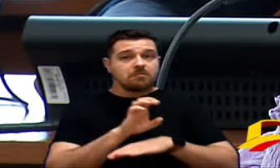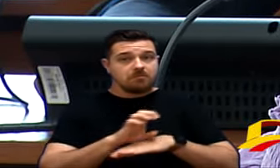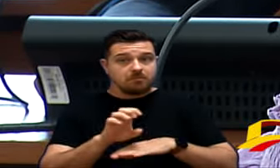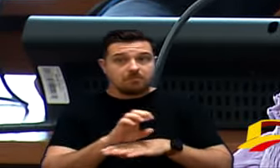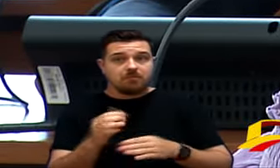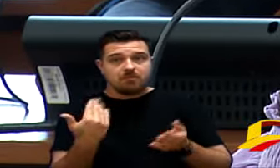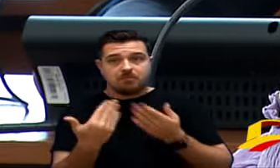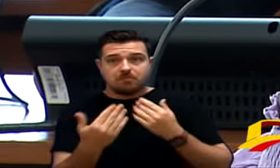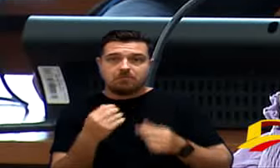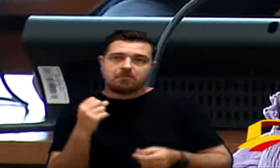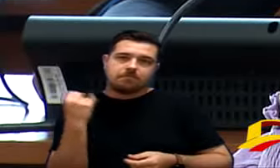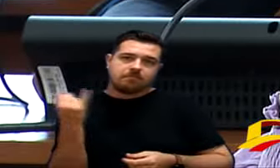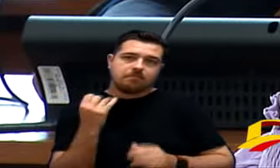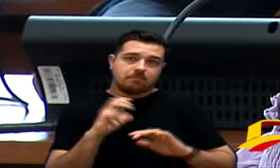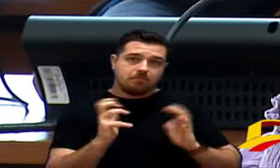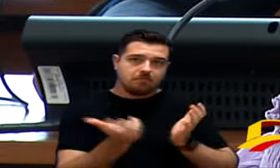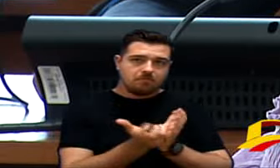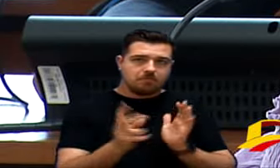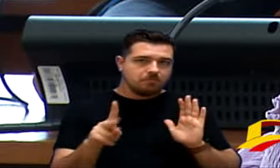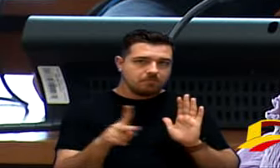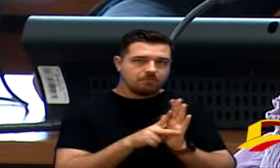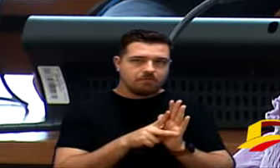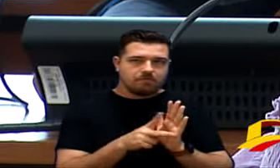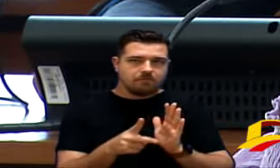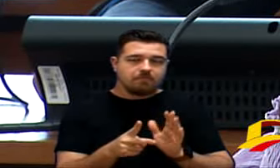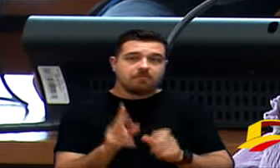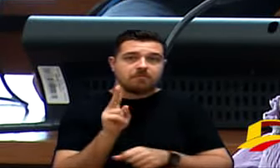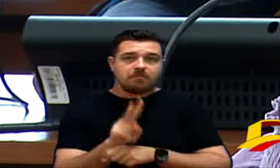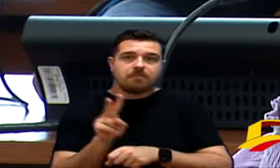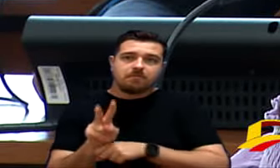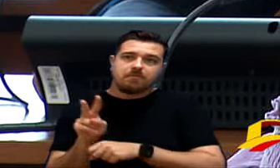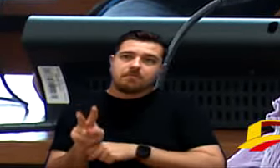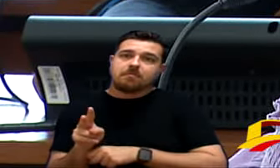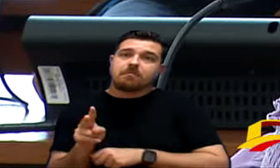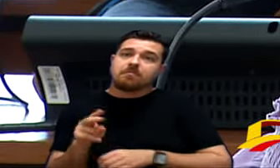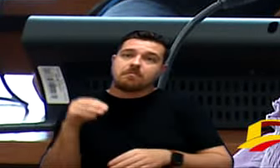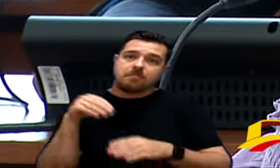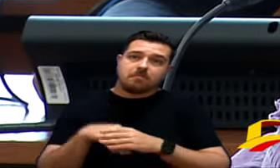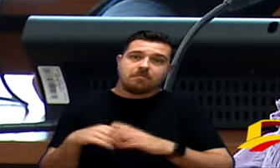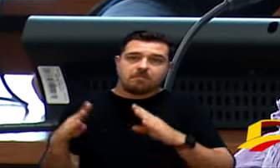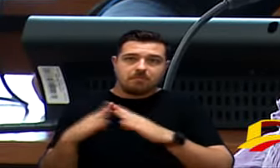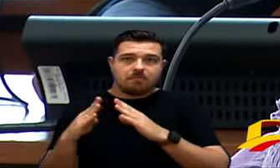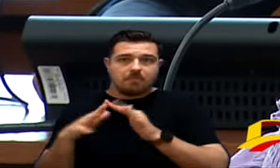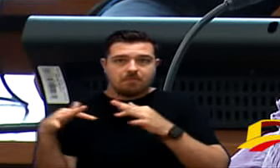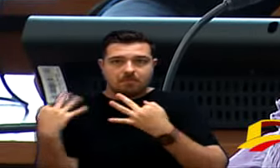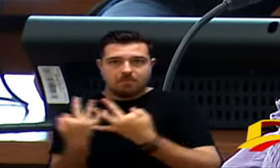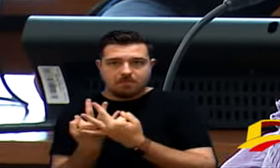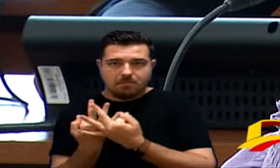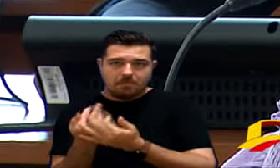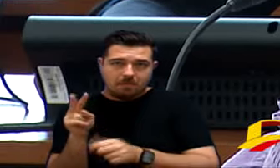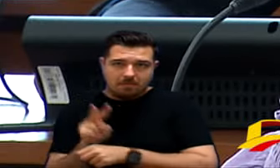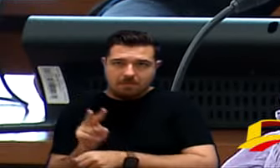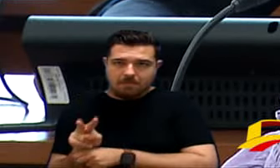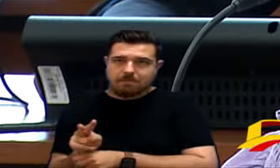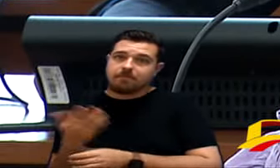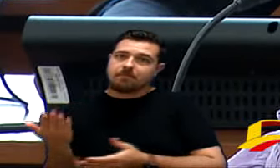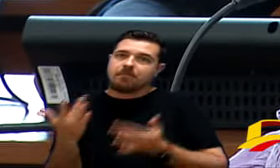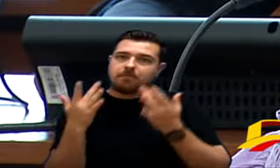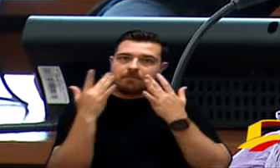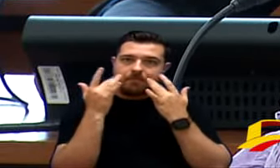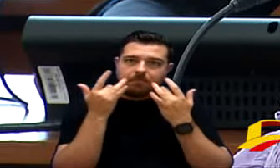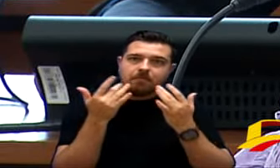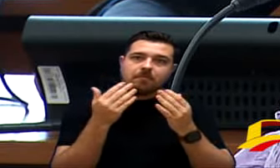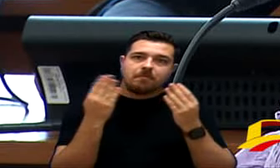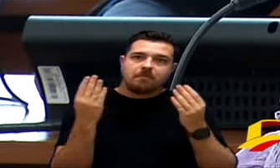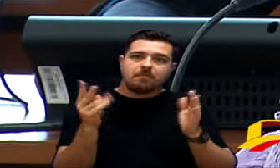onde tem uma comissão específica da defesa da que trabalha a questão da violência doméstica familiar inclusive nós apresentamos aqui na cidade